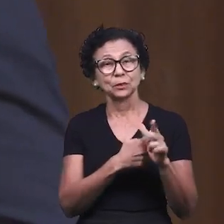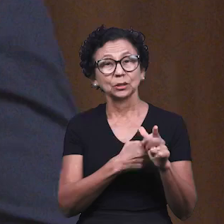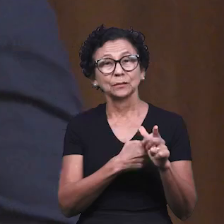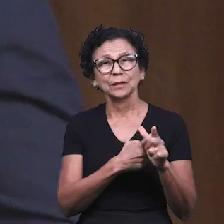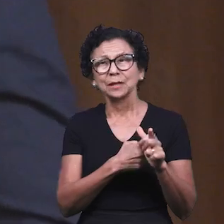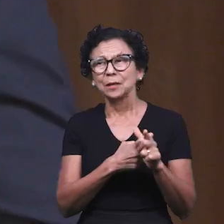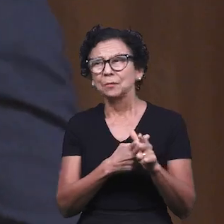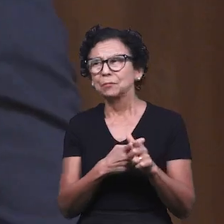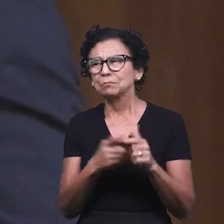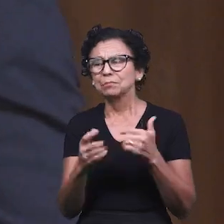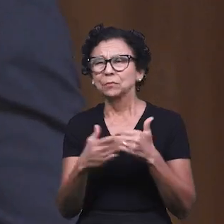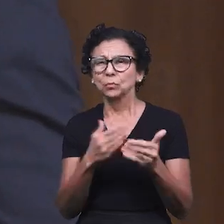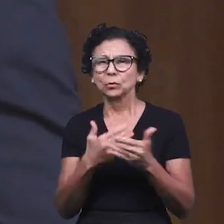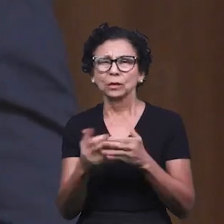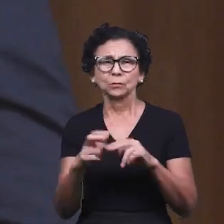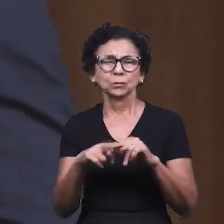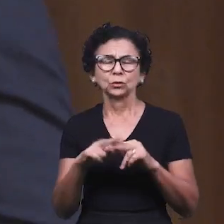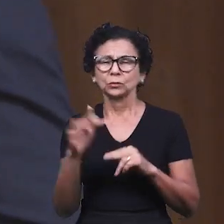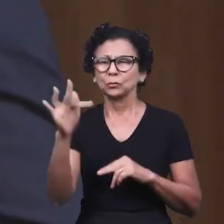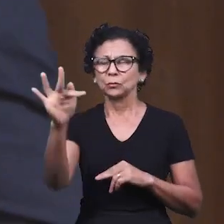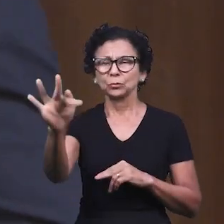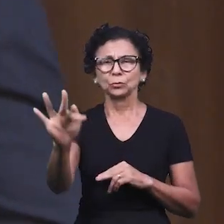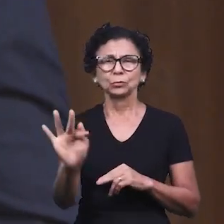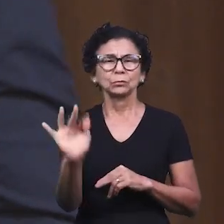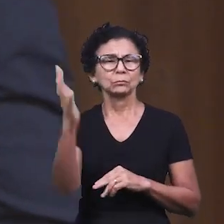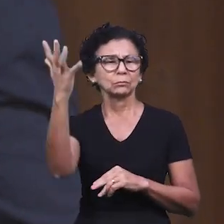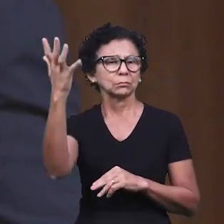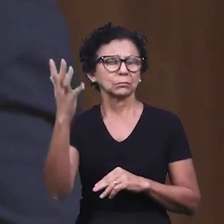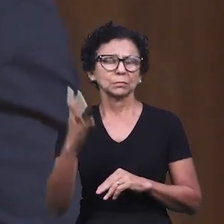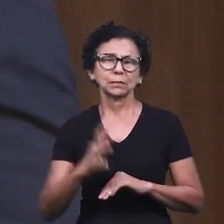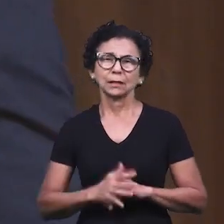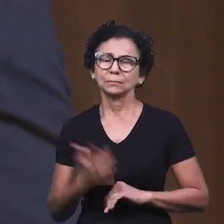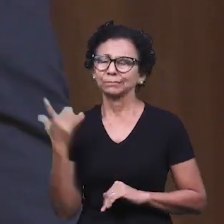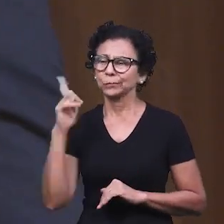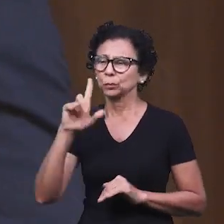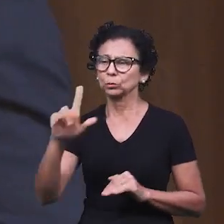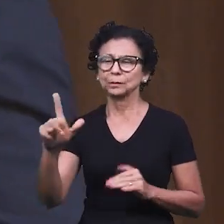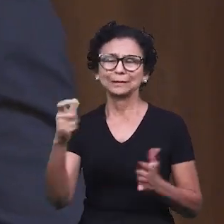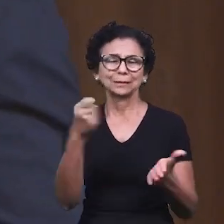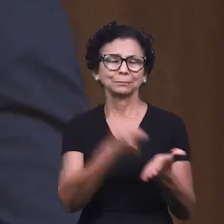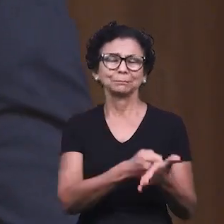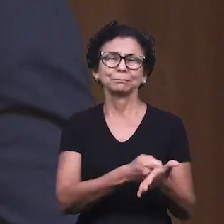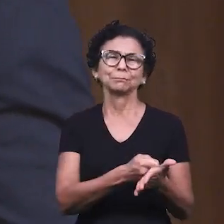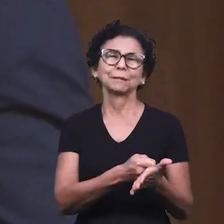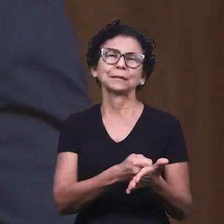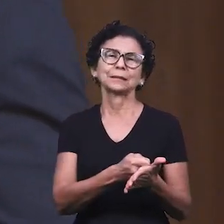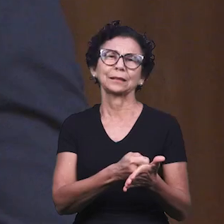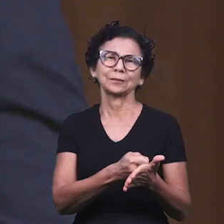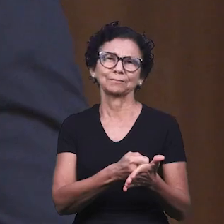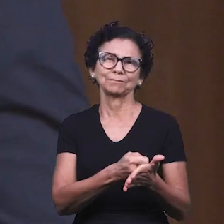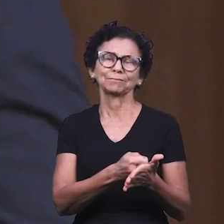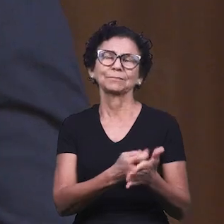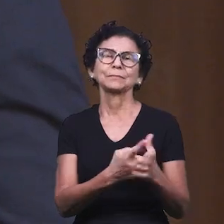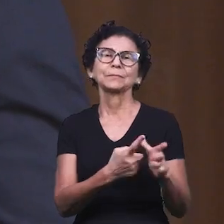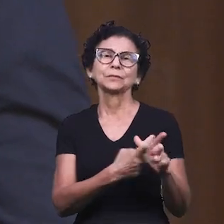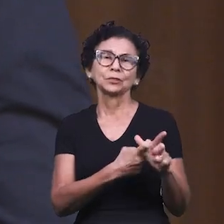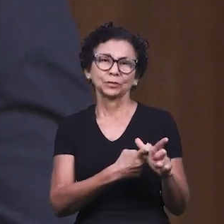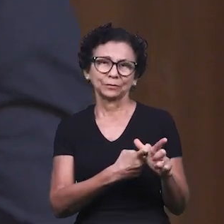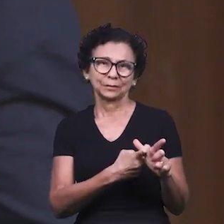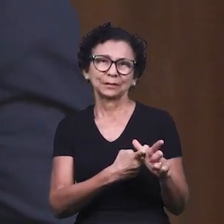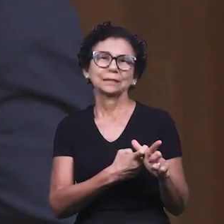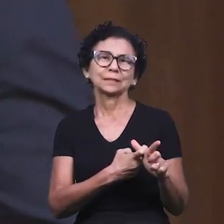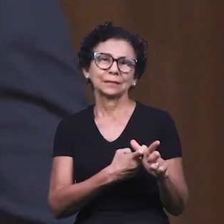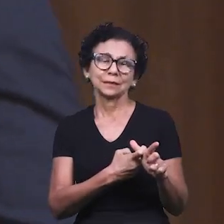ele não consegue desenvolver, ou por algum motivo, várias são as situações que a pessoa pode não conseguir mais